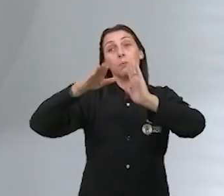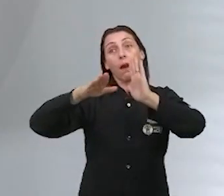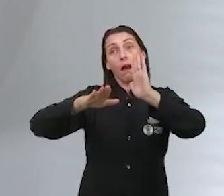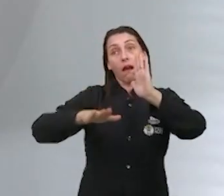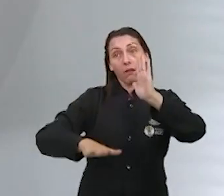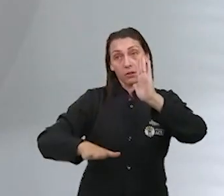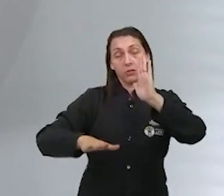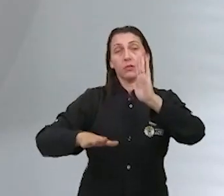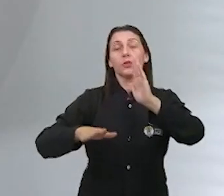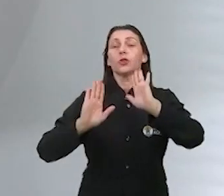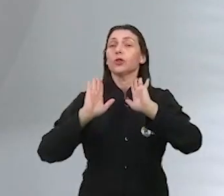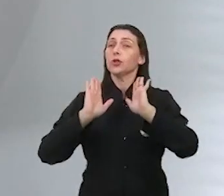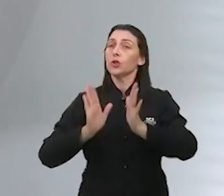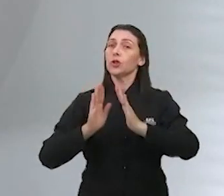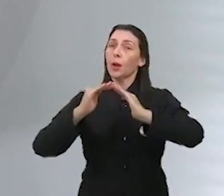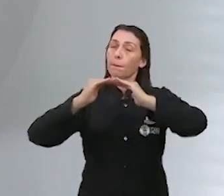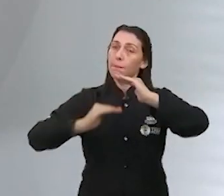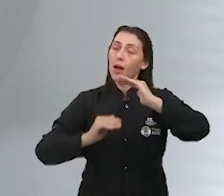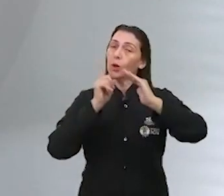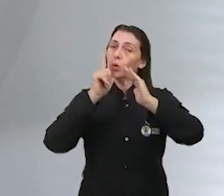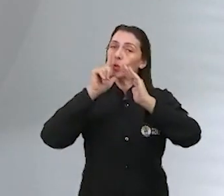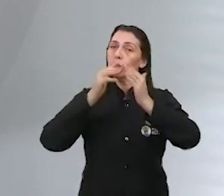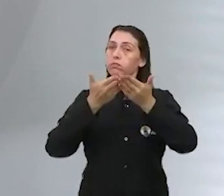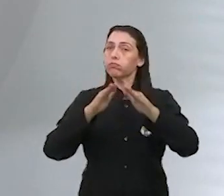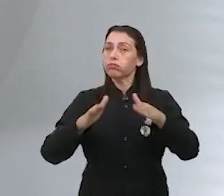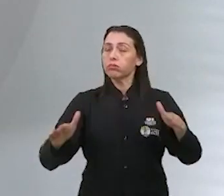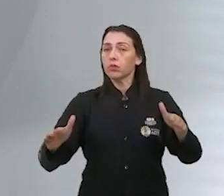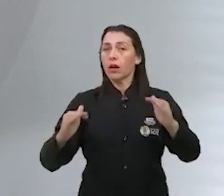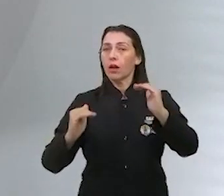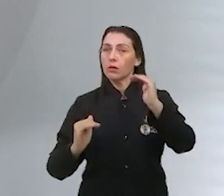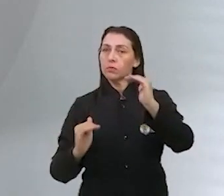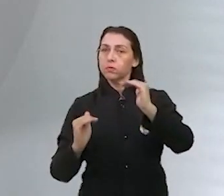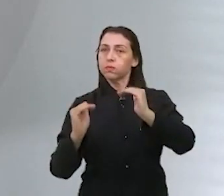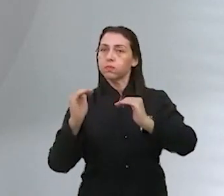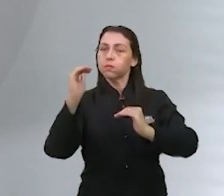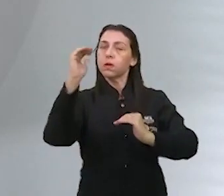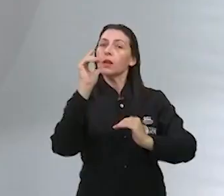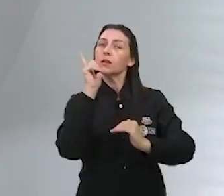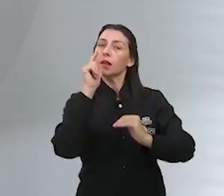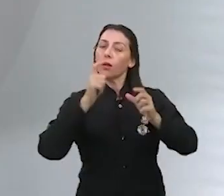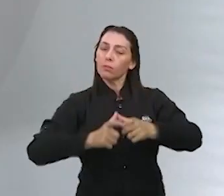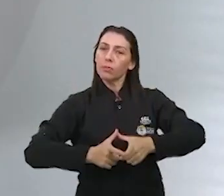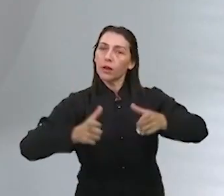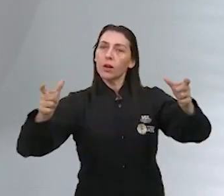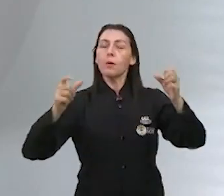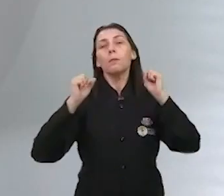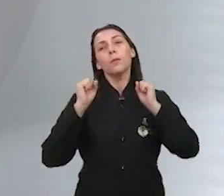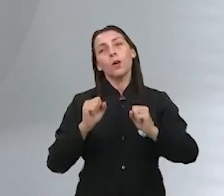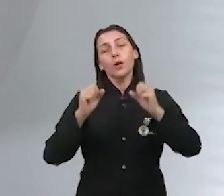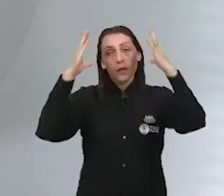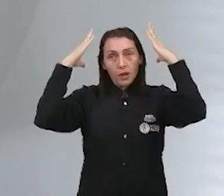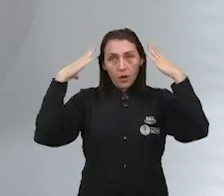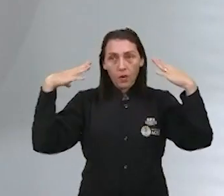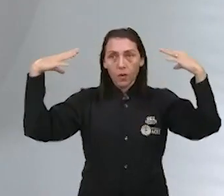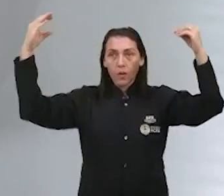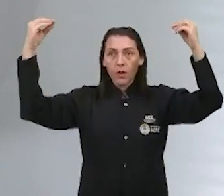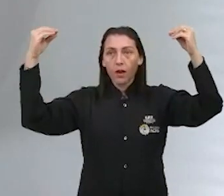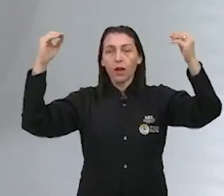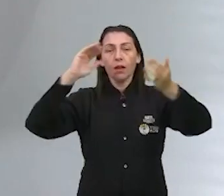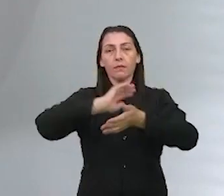Baixos, tá? Já está abaixo do nível do mar. Com essa elevação do nível do mar maior, pode ser que a Holanda deixe de